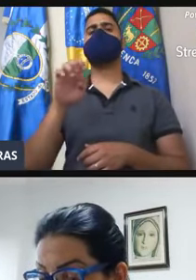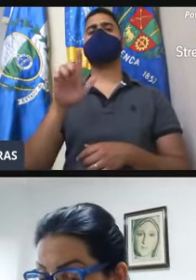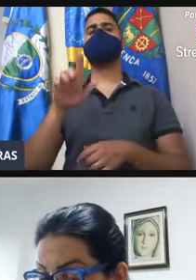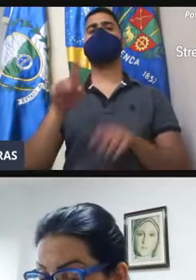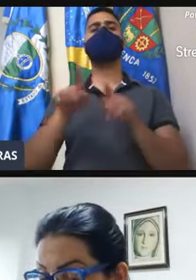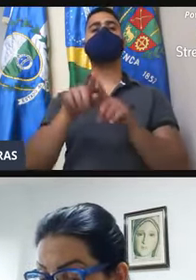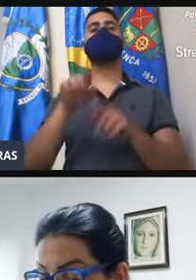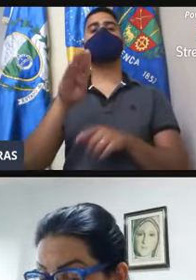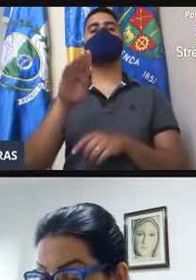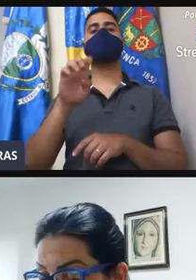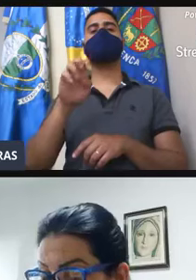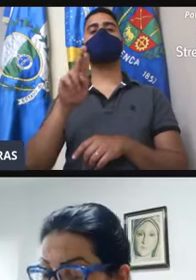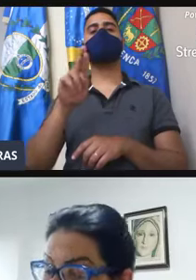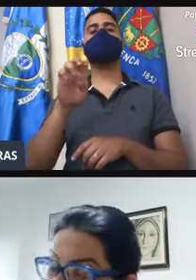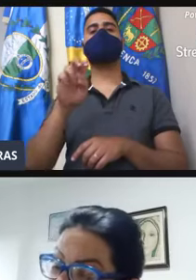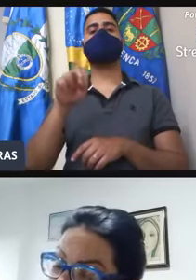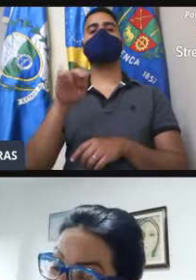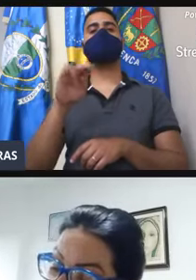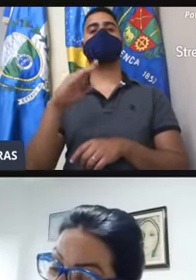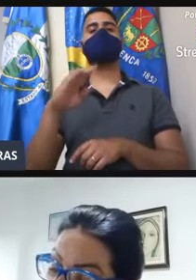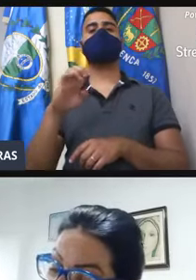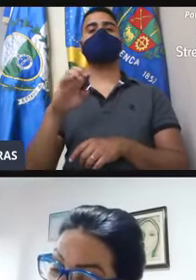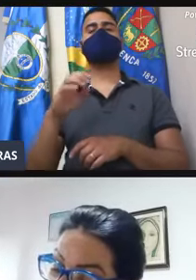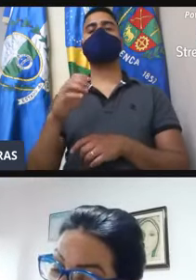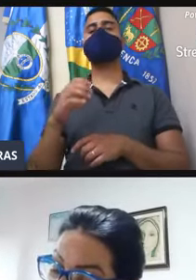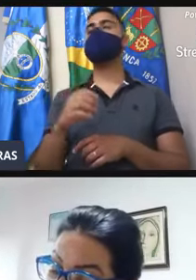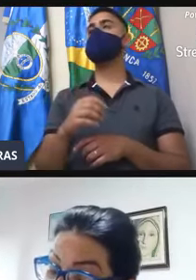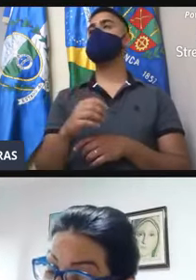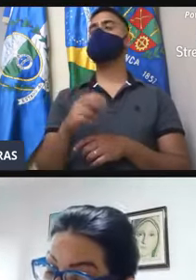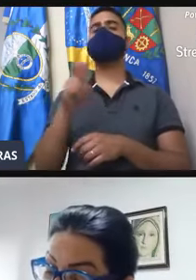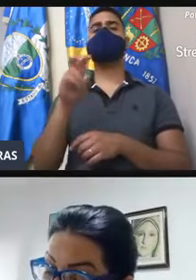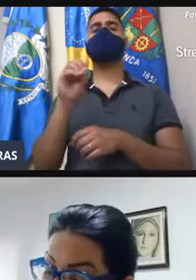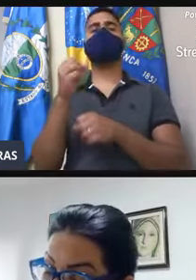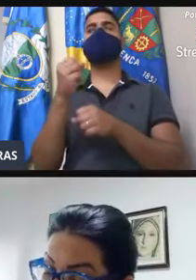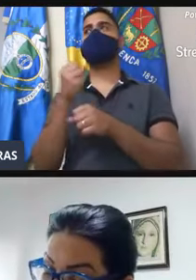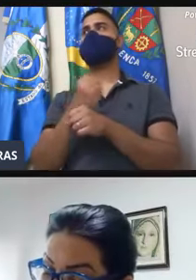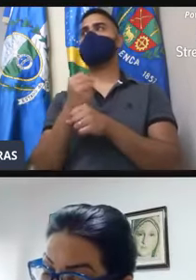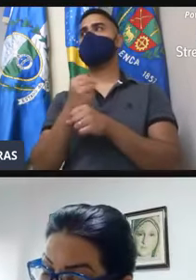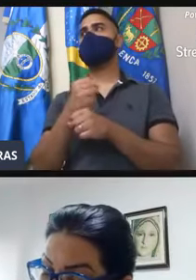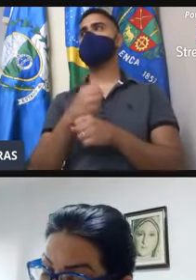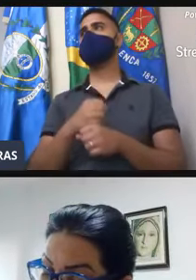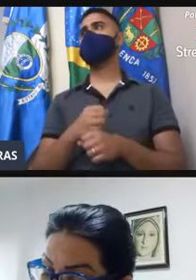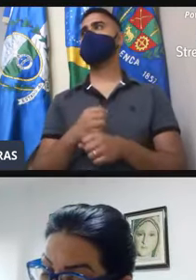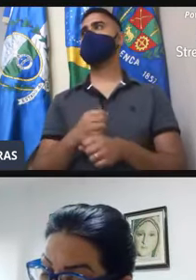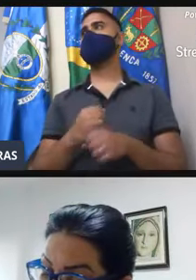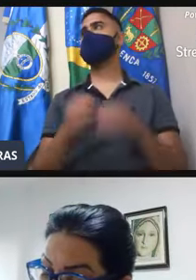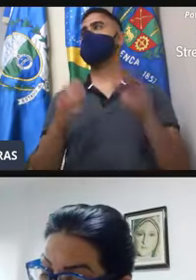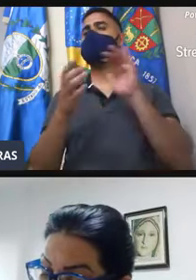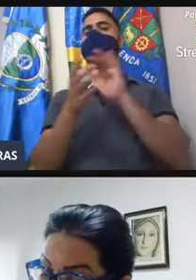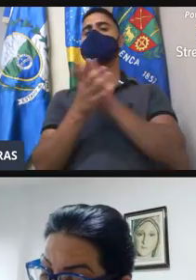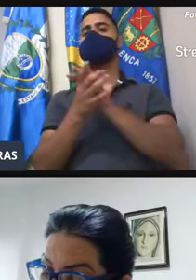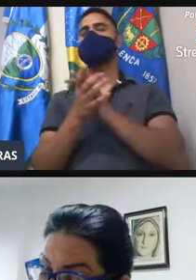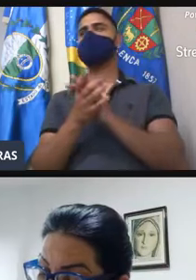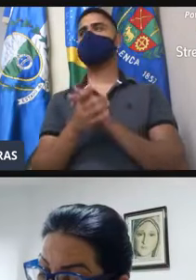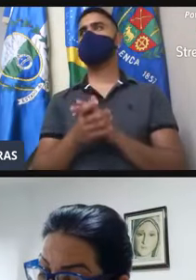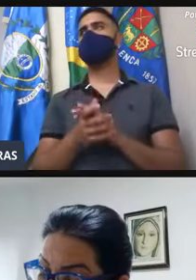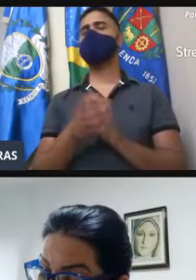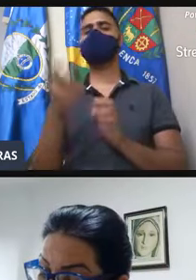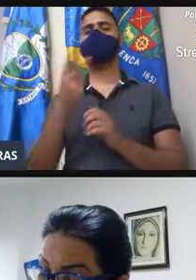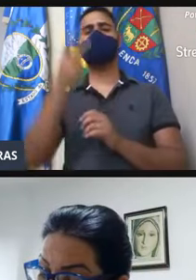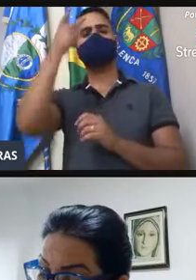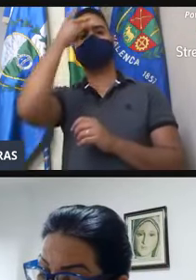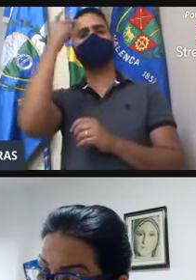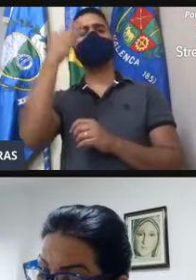da Paz em comemoração dos 50 anos das Bodas de Ouro de União Matrimonial. Miguel Amâncio e Berenice são pessoas